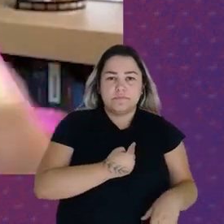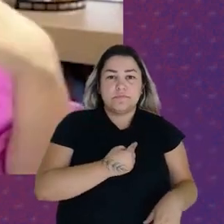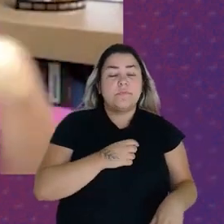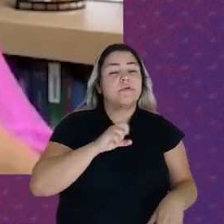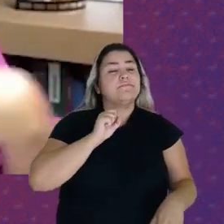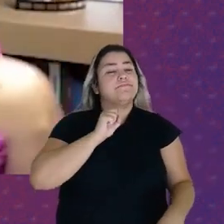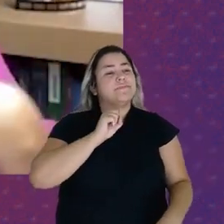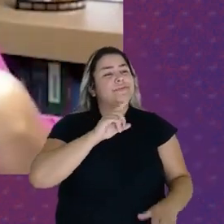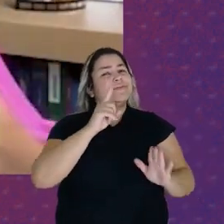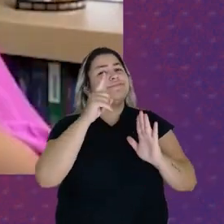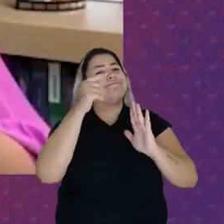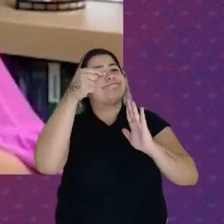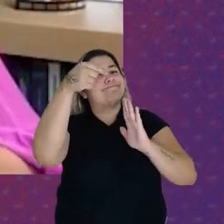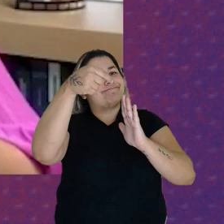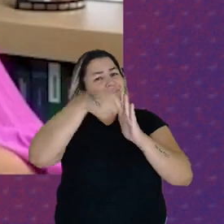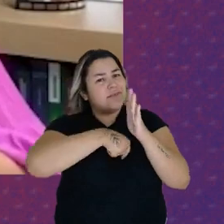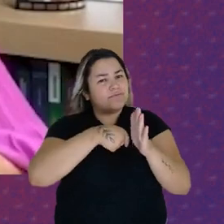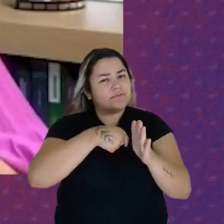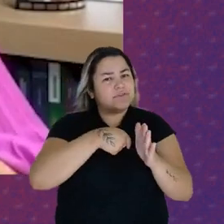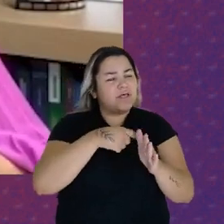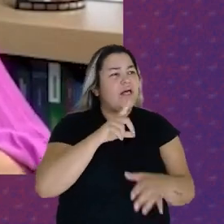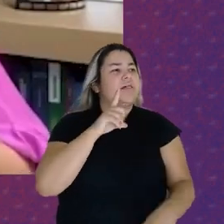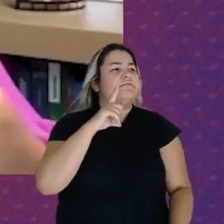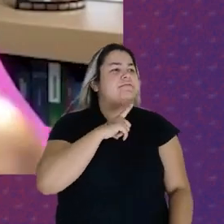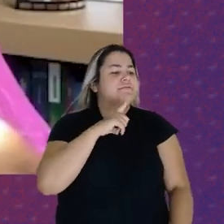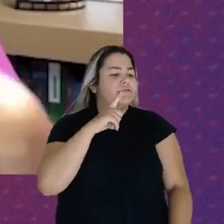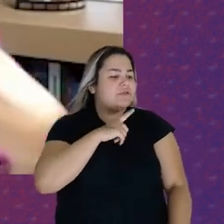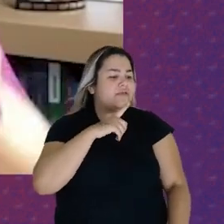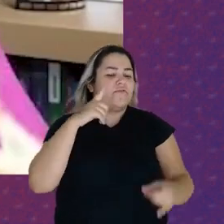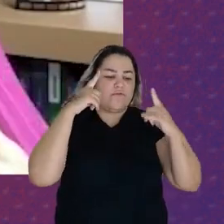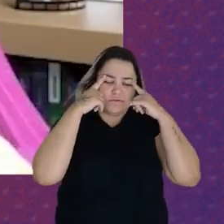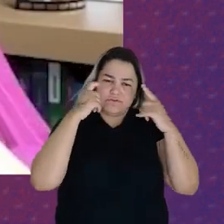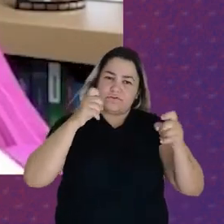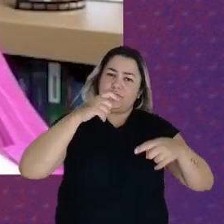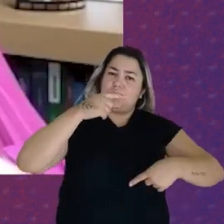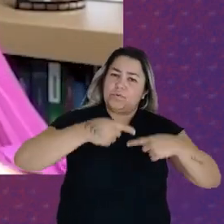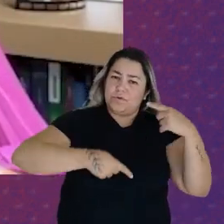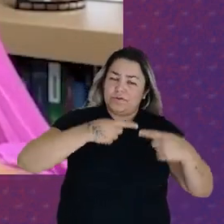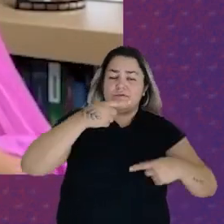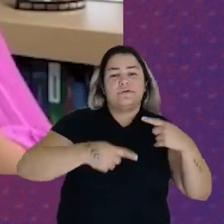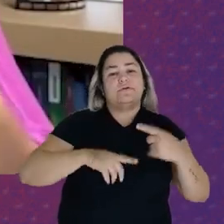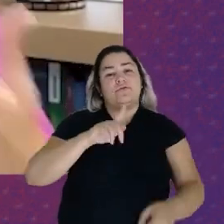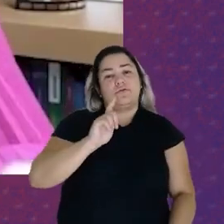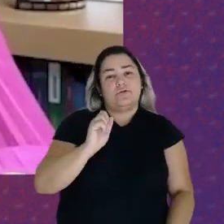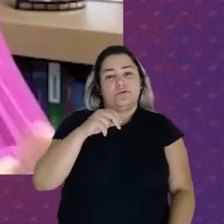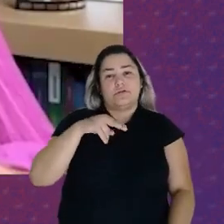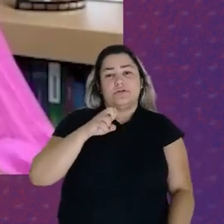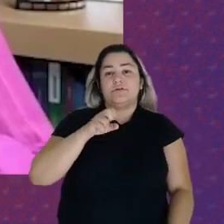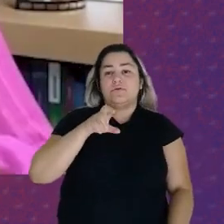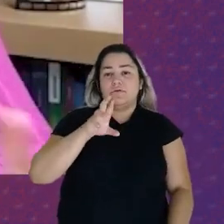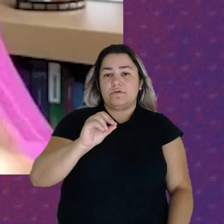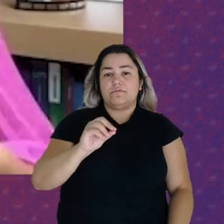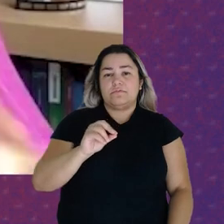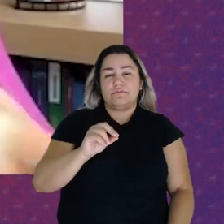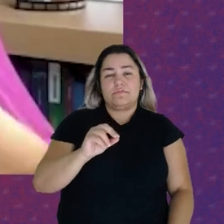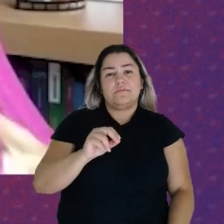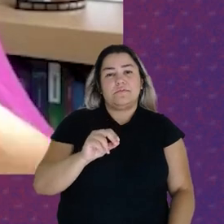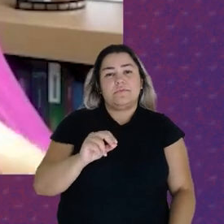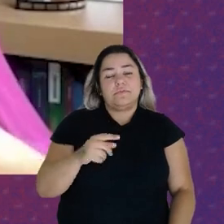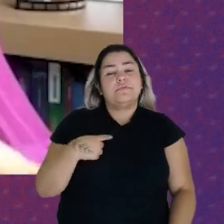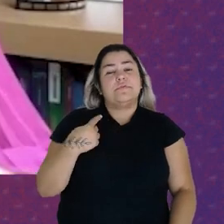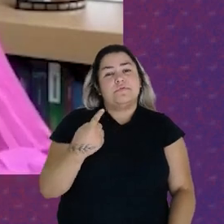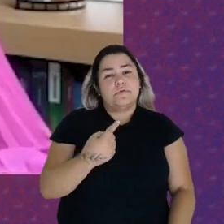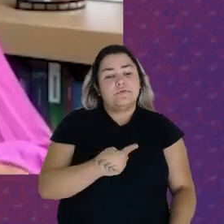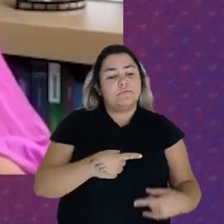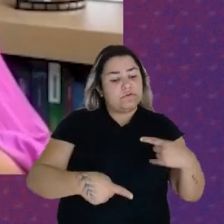pergunta, existe violência política de gênero? Existe violência política? Nós que estamos, por exemplo, nesse